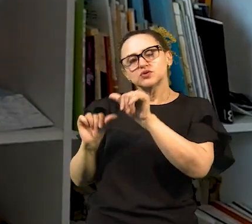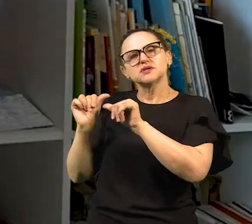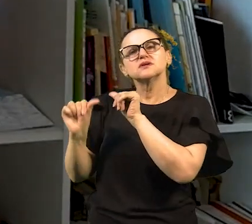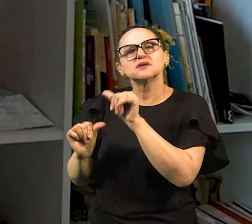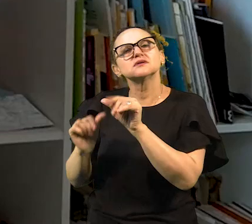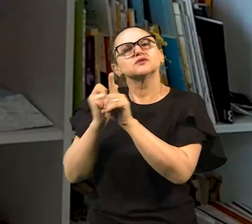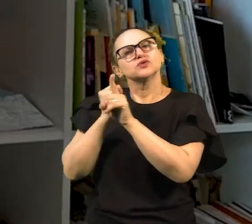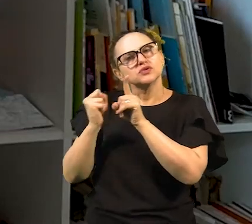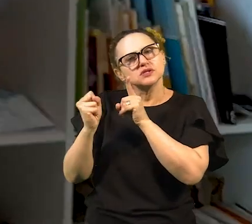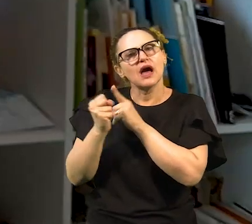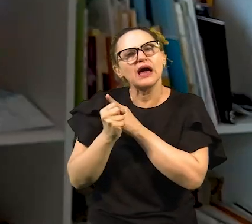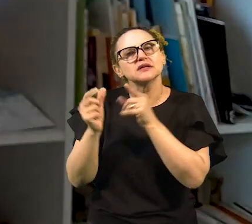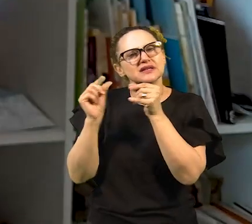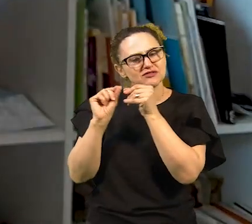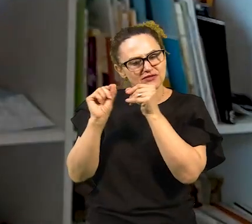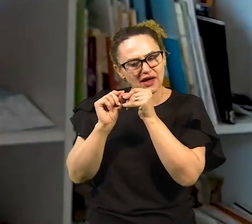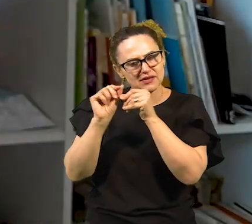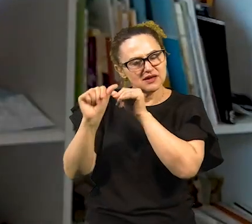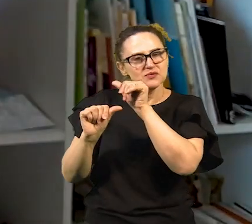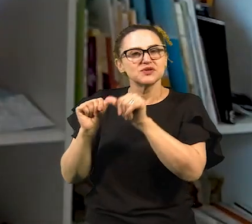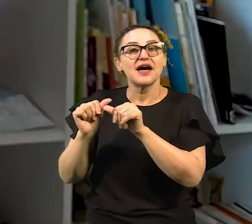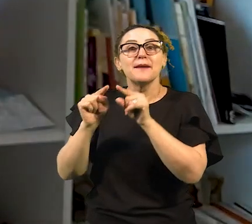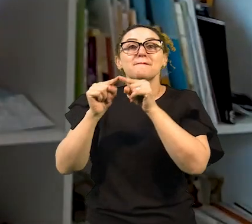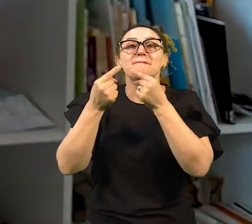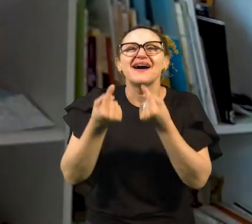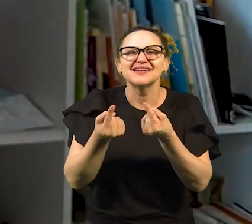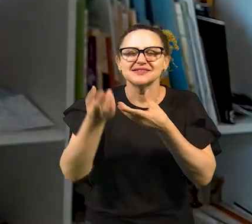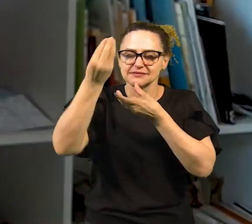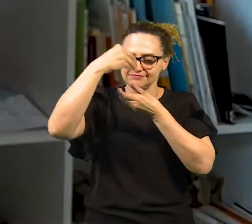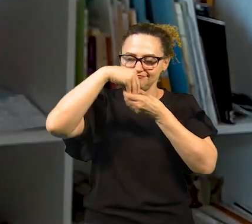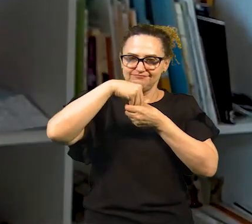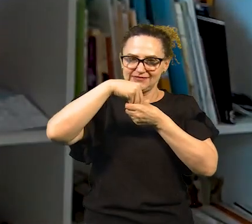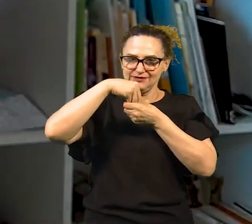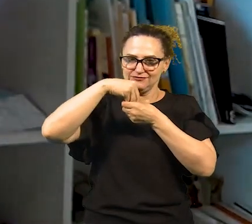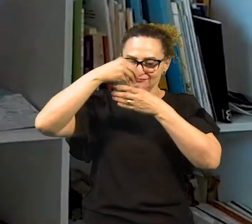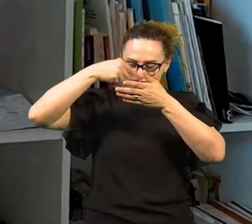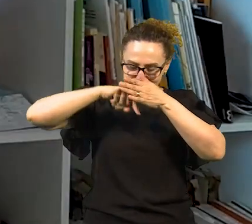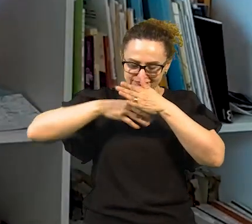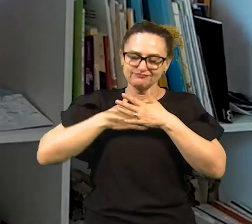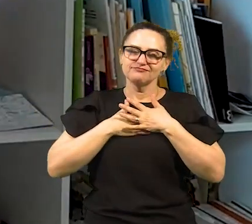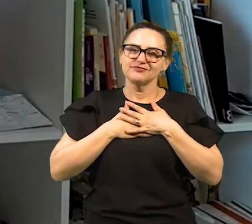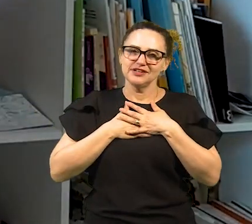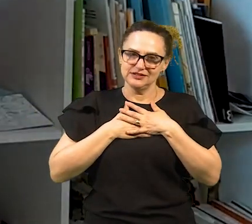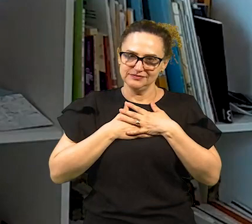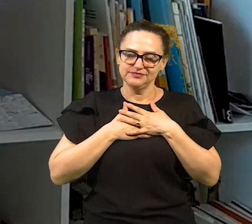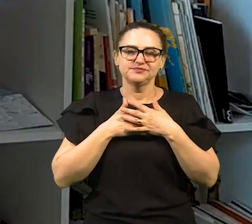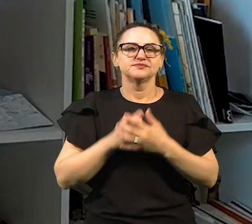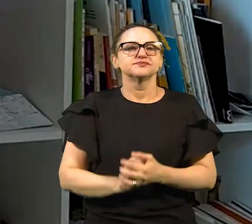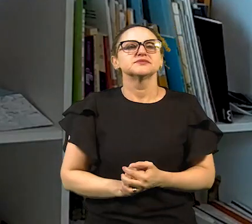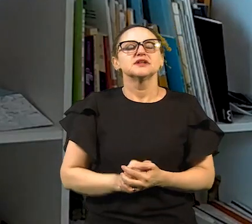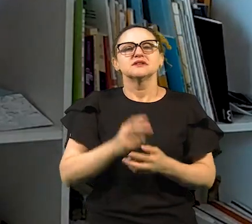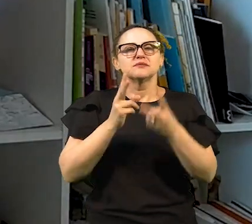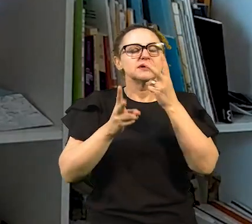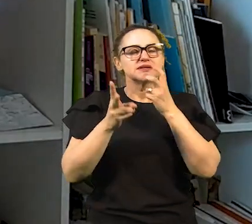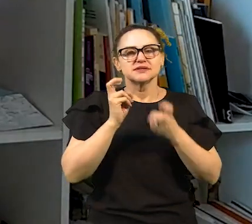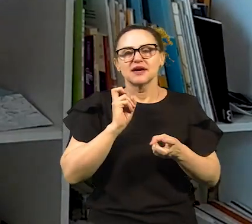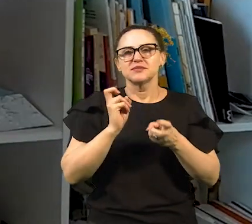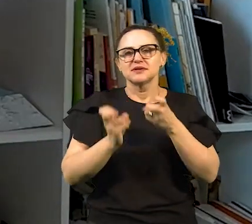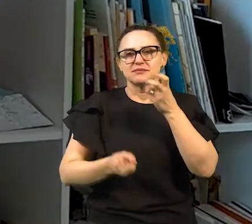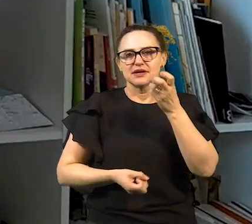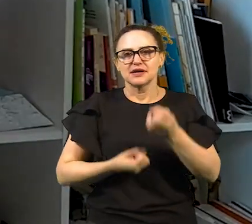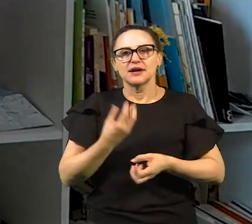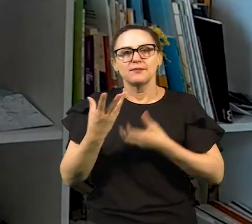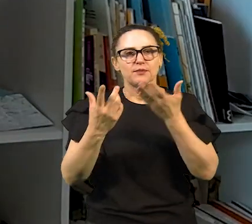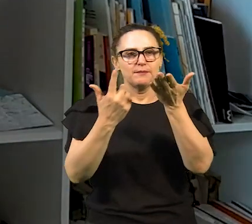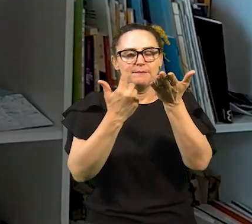sertão, mas que não deixe que o sertão saia de dentro dele, né? Essa questão da terra vai aparecer também no poeta Patativa da Saré,